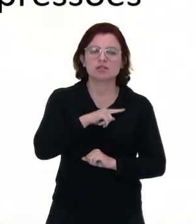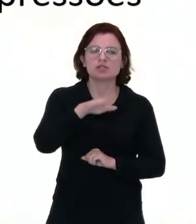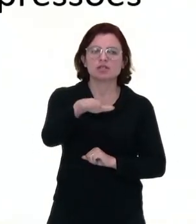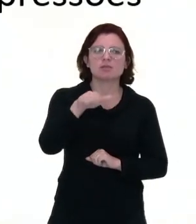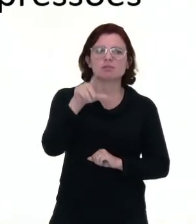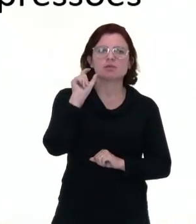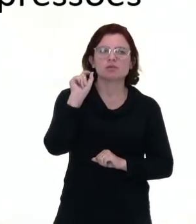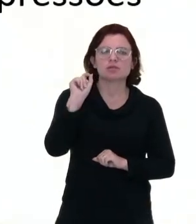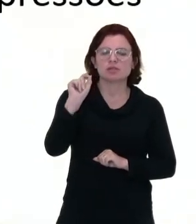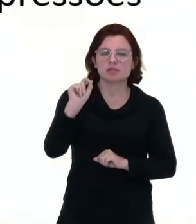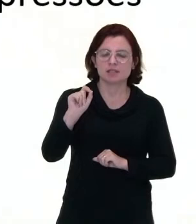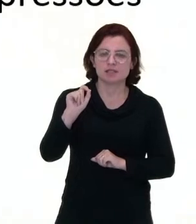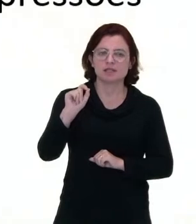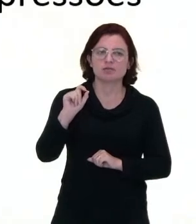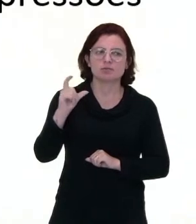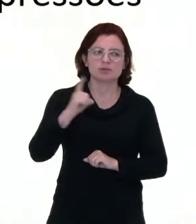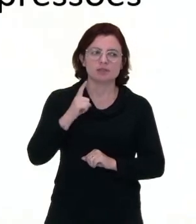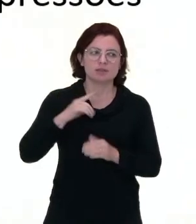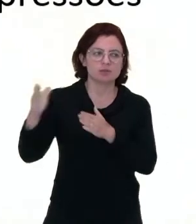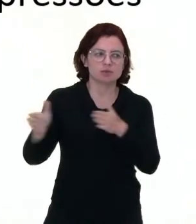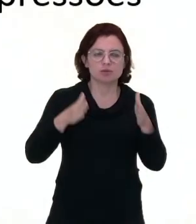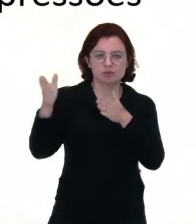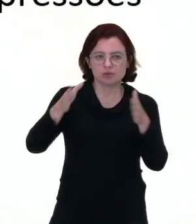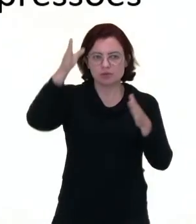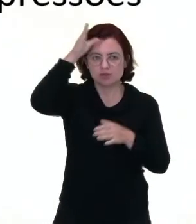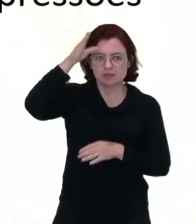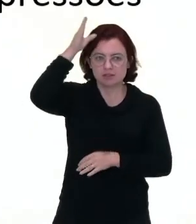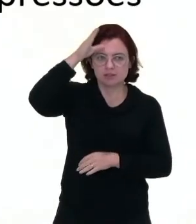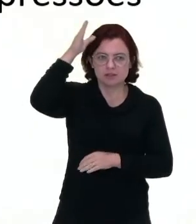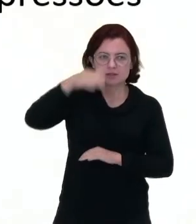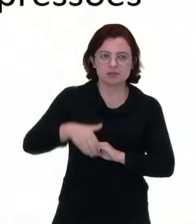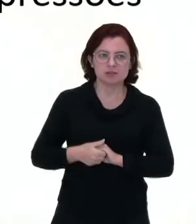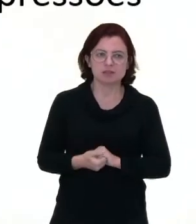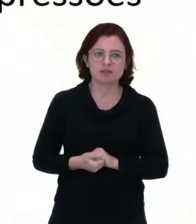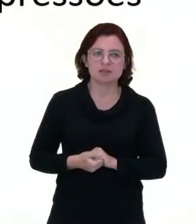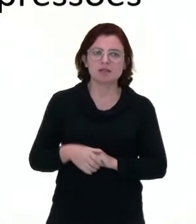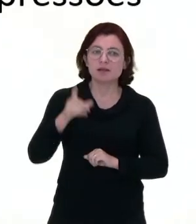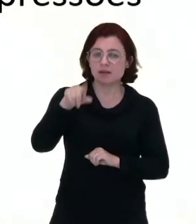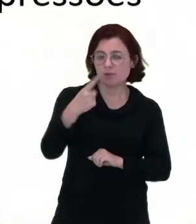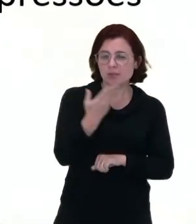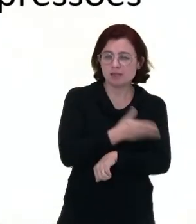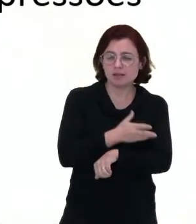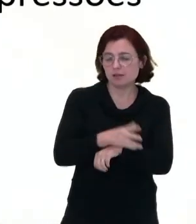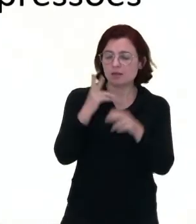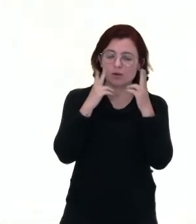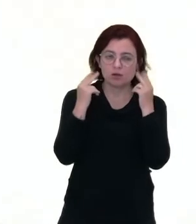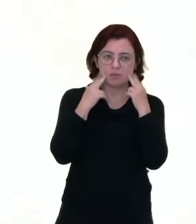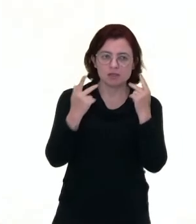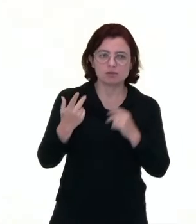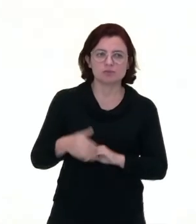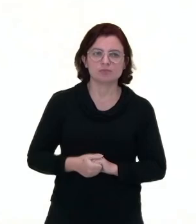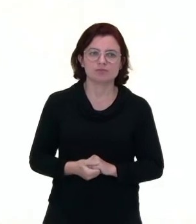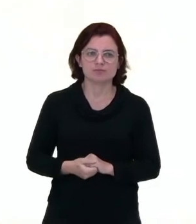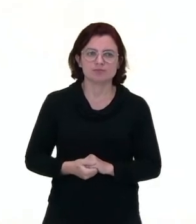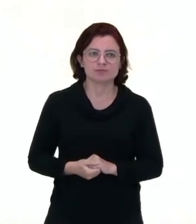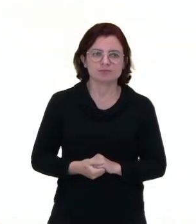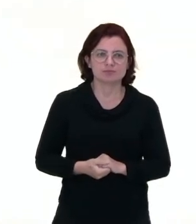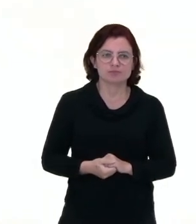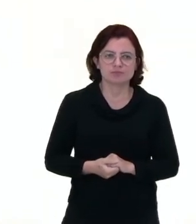o fluxo de consciência ou monólogo interior. É uma técnica comum em diários